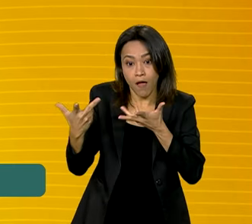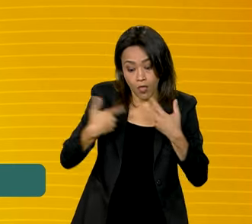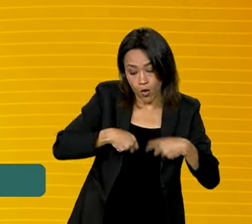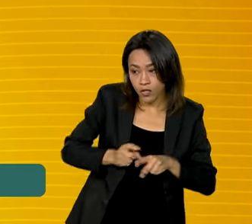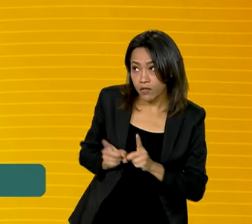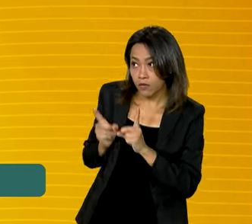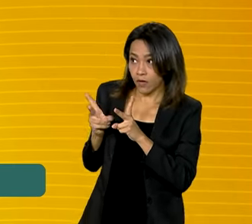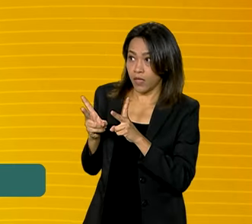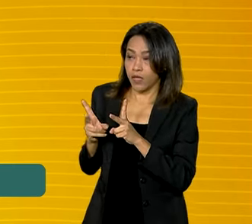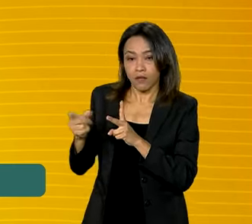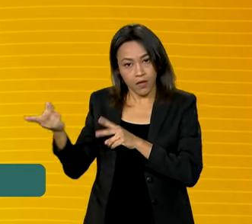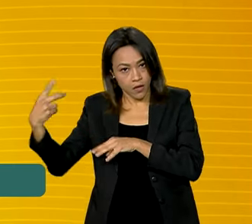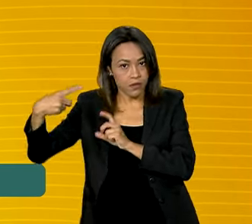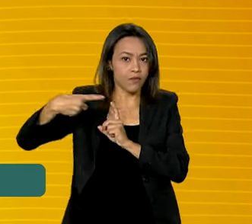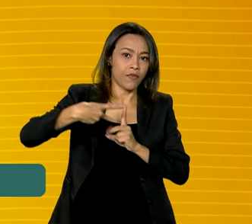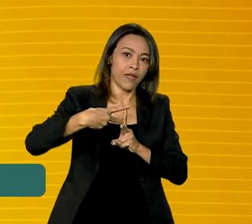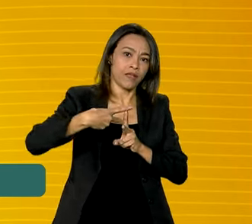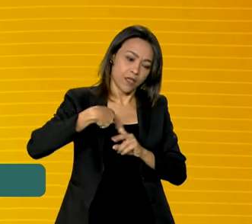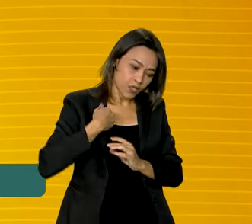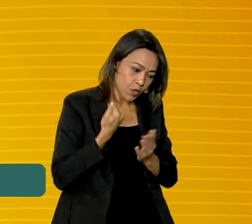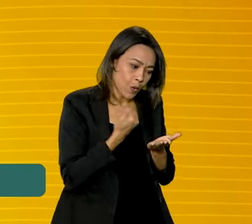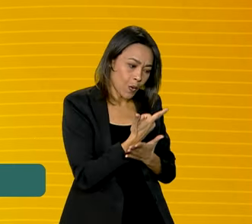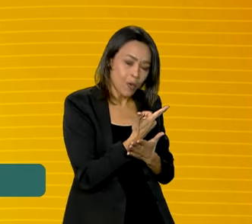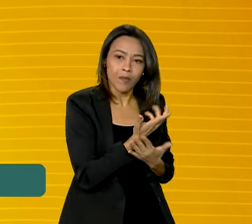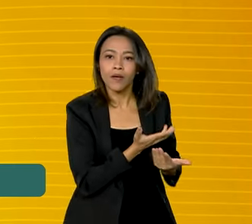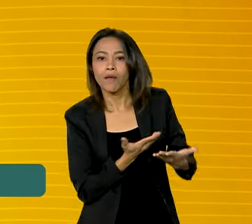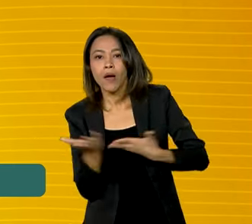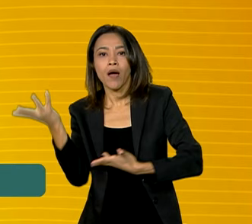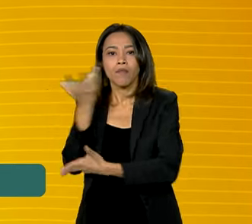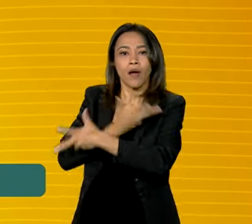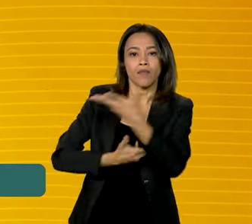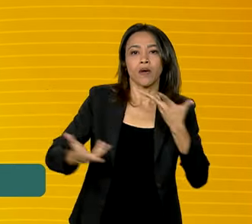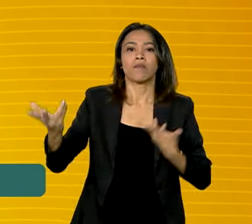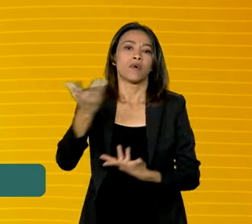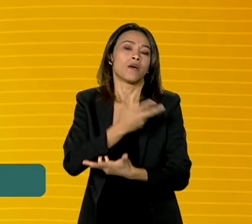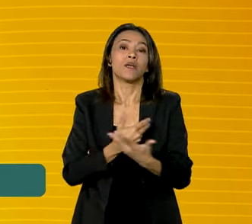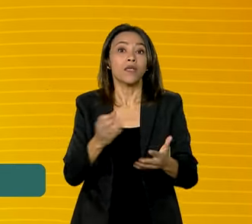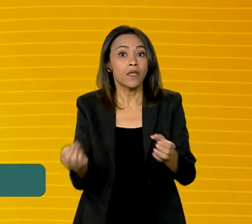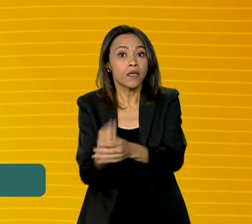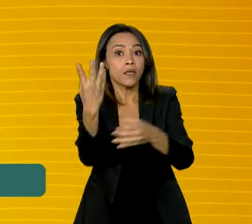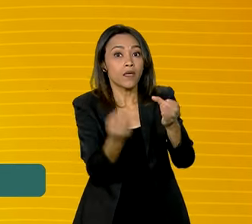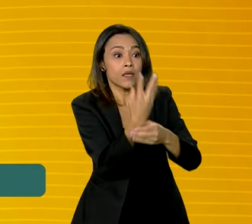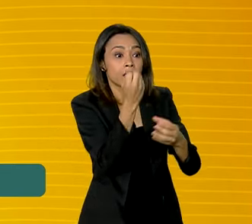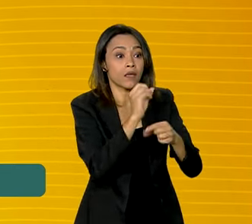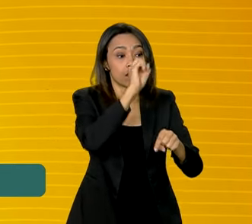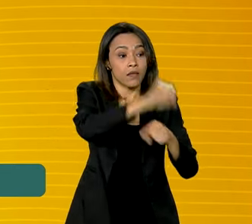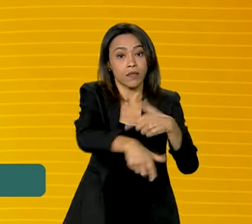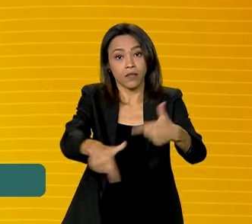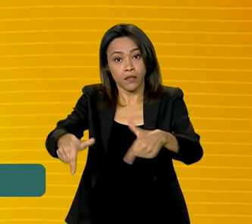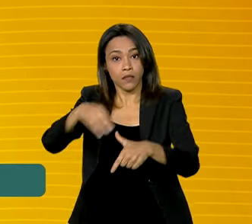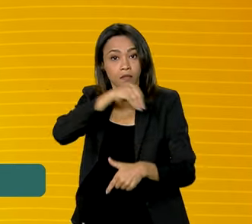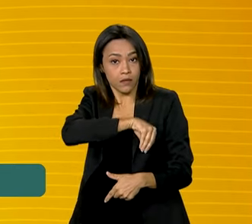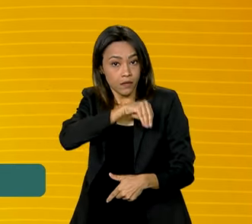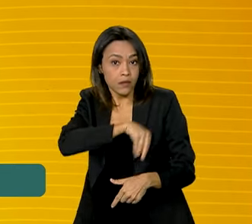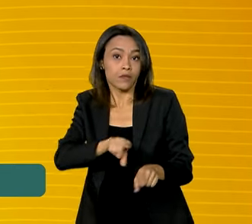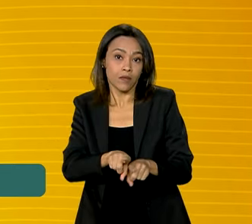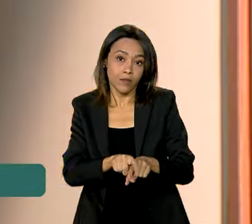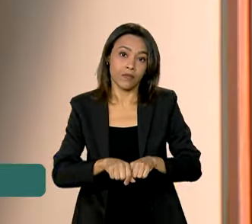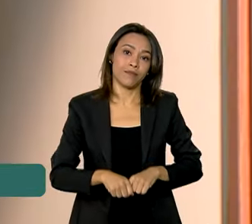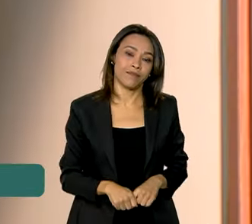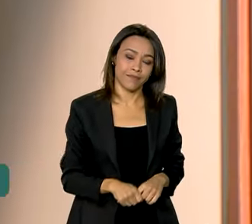vendemos, eles vendem e a gente com isso gera emprego e renda e desenvolvimento para as